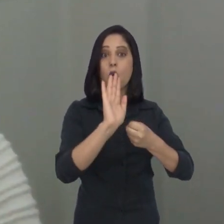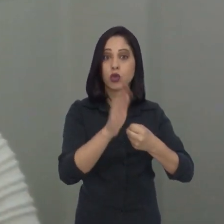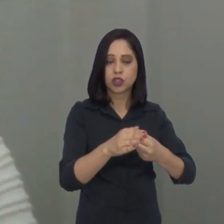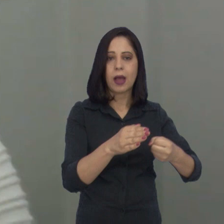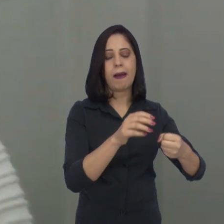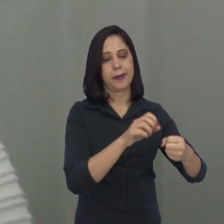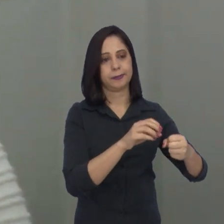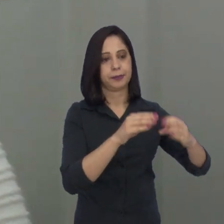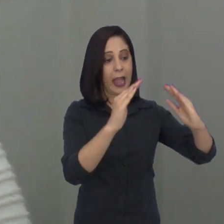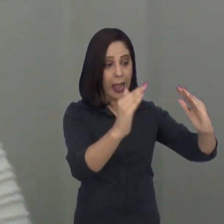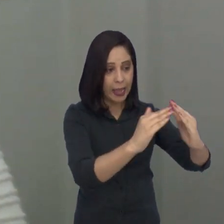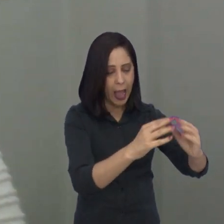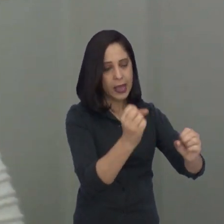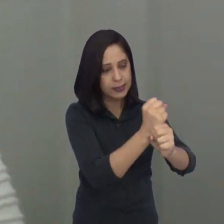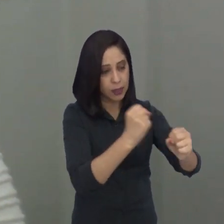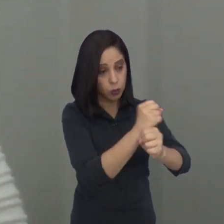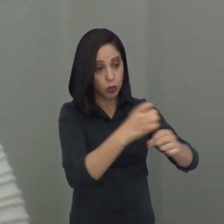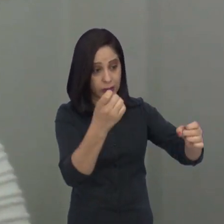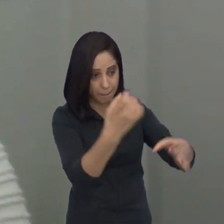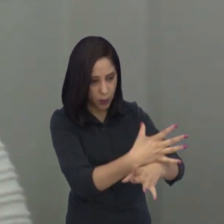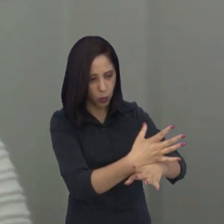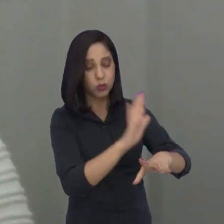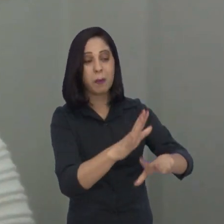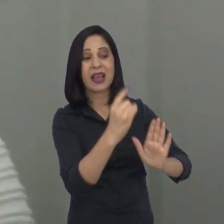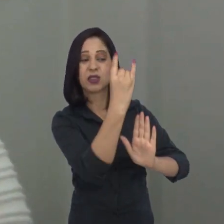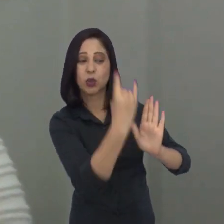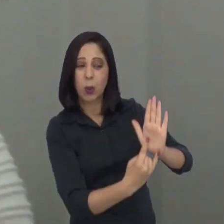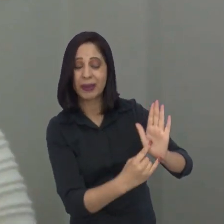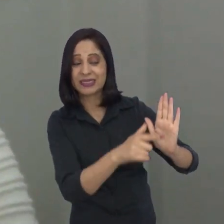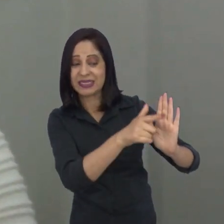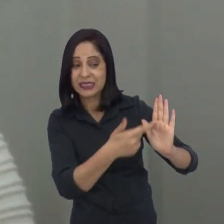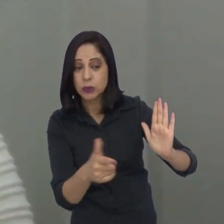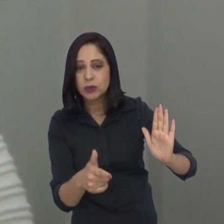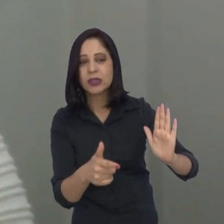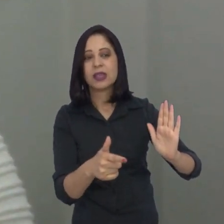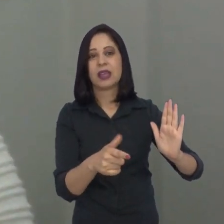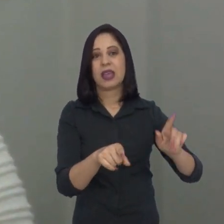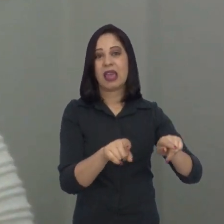foram construídos da forma correta. O município,